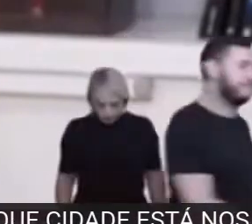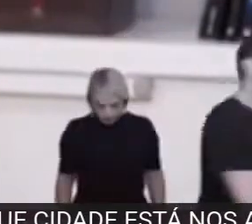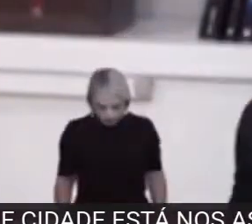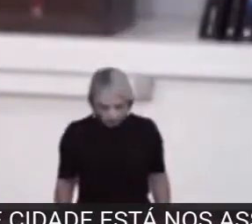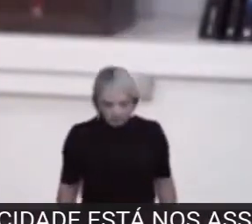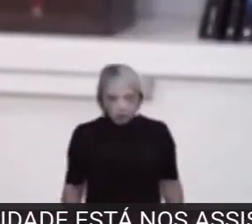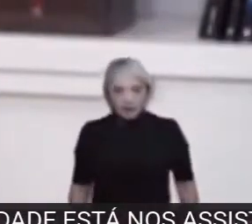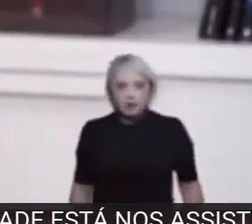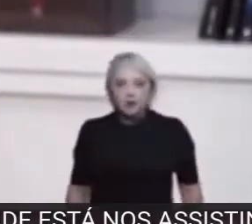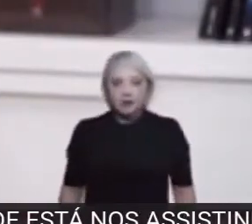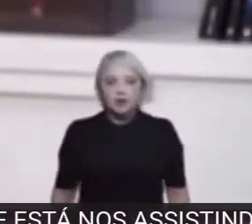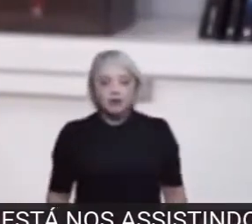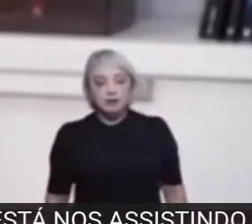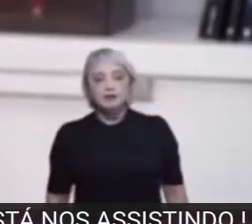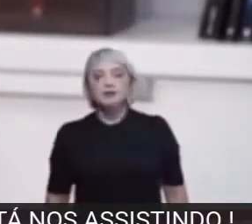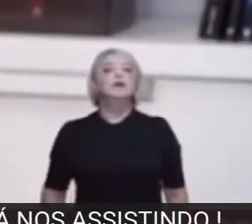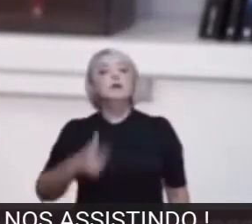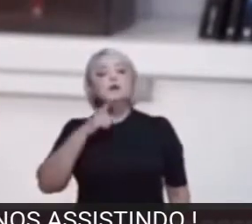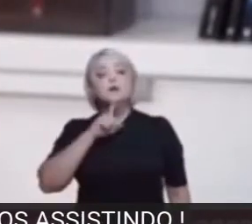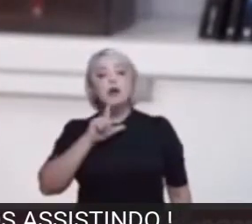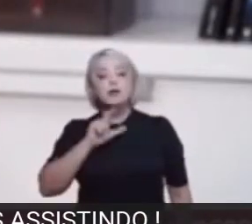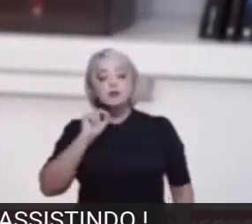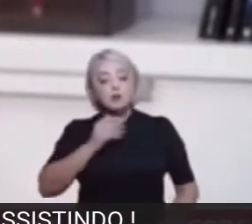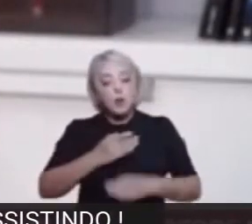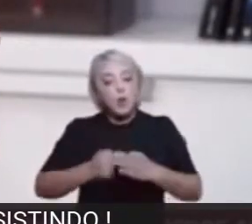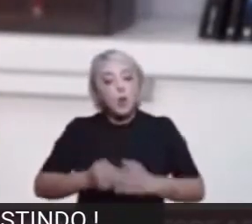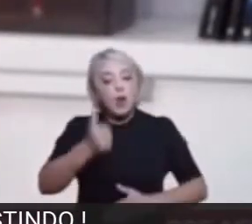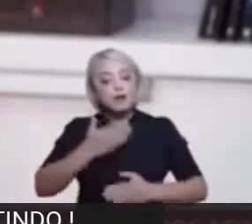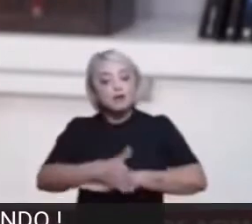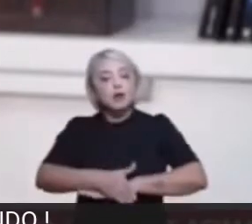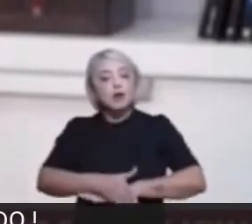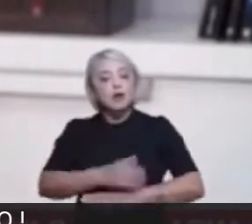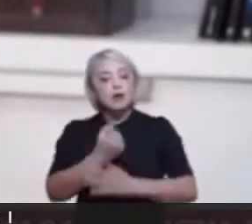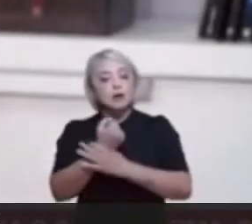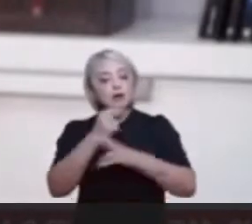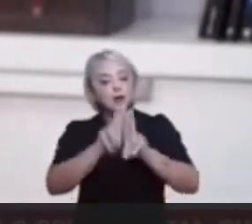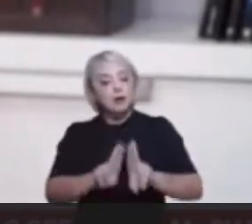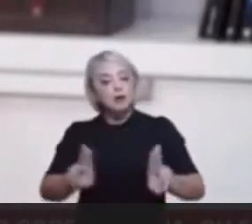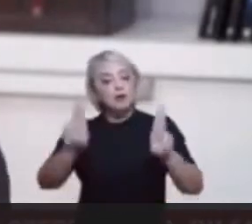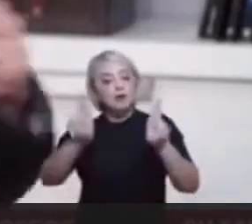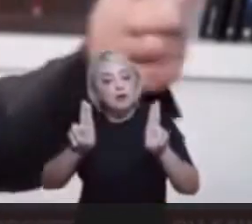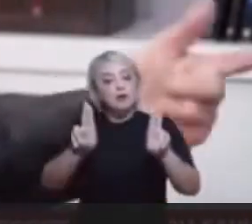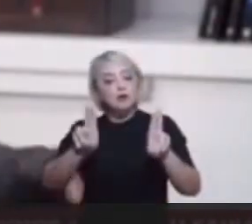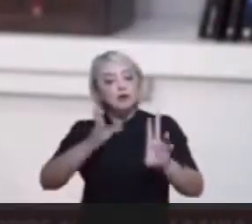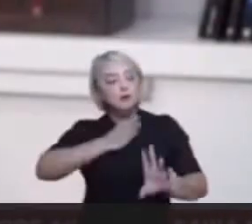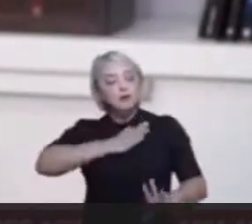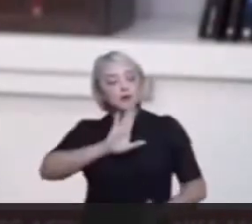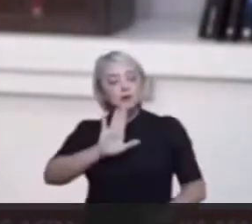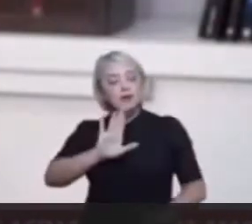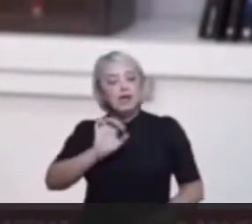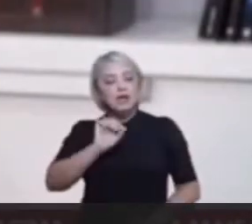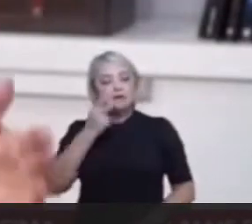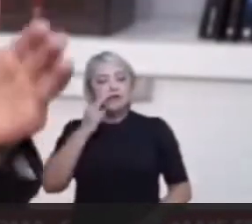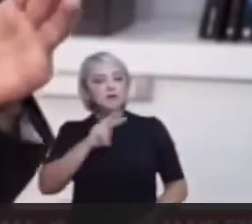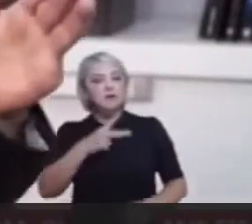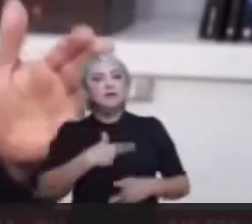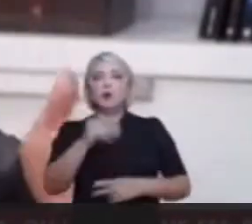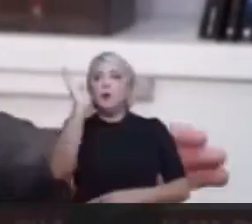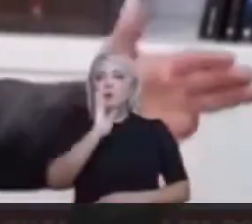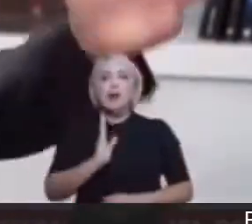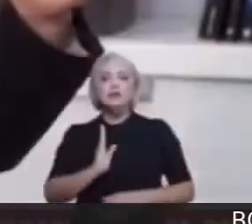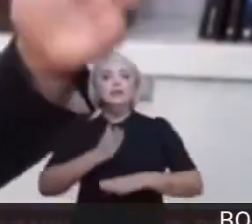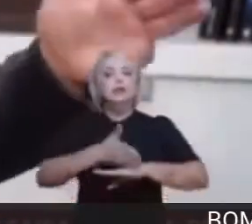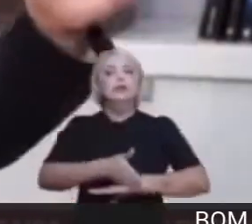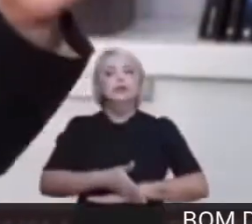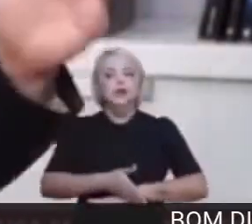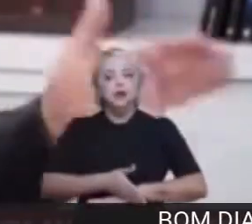Mourinho quase conseguimos entrar no Conselho de Segurança da ONU. Mas eu não quero que seja uma coisa vista para o Brasil entrar. Nós precisamos fazer